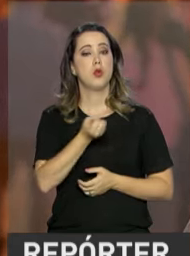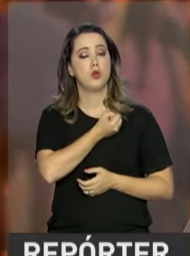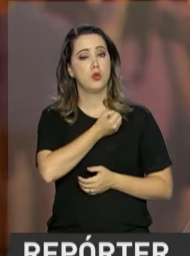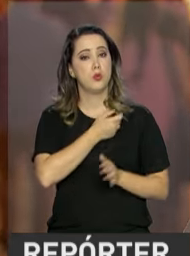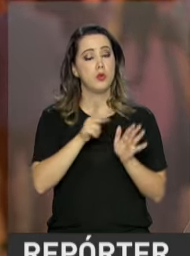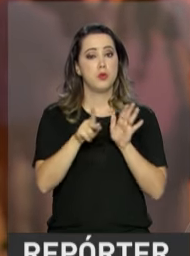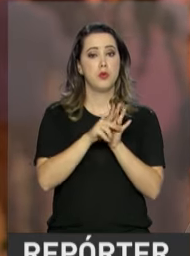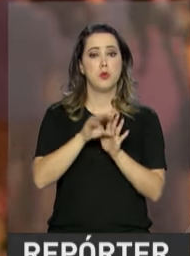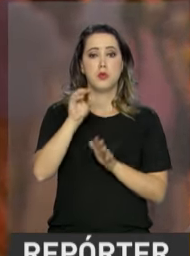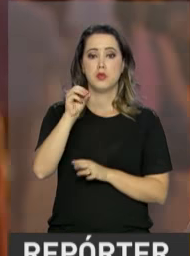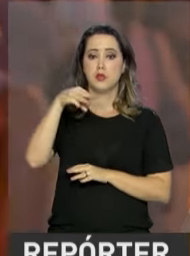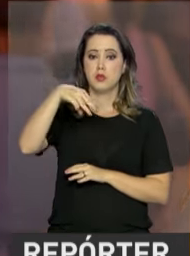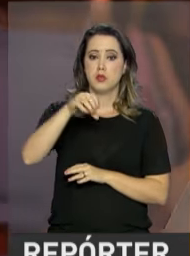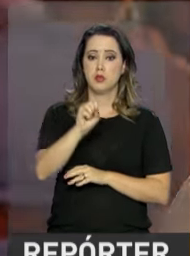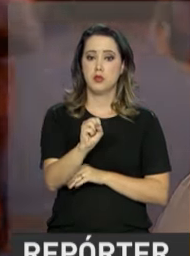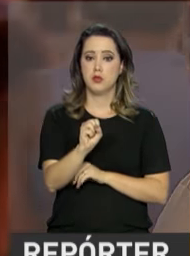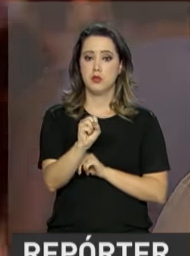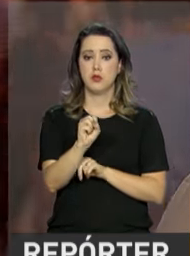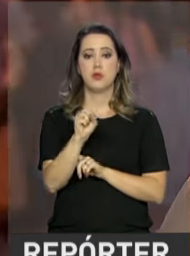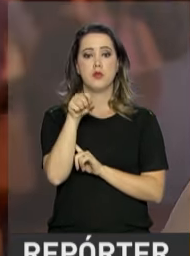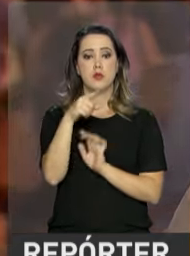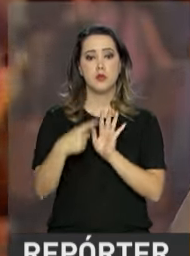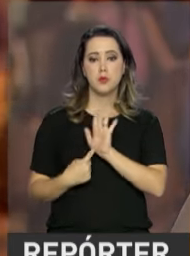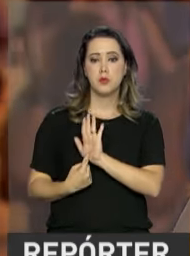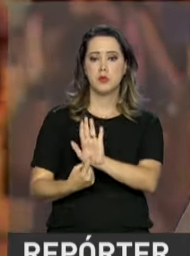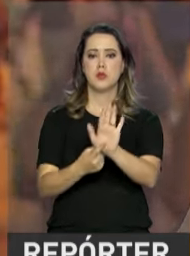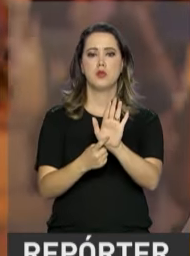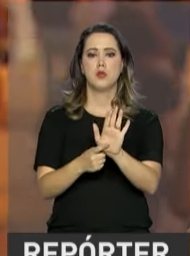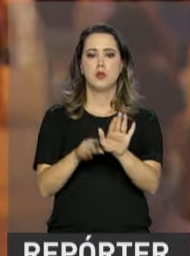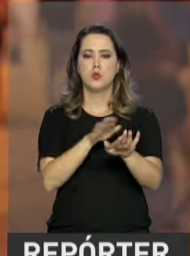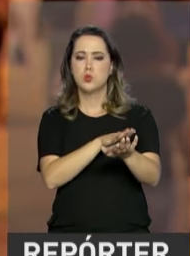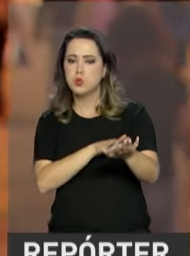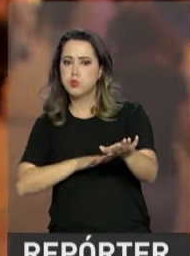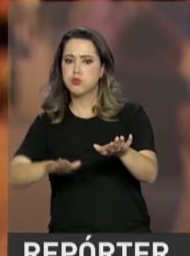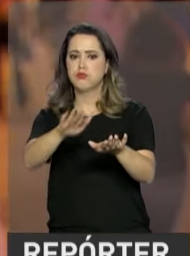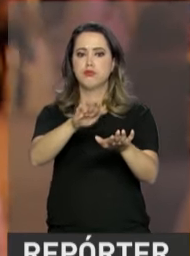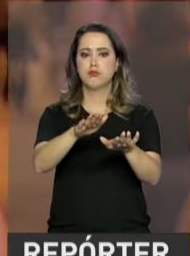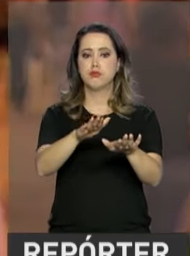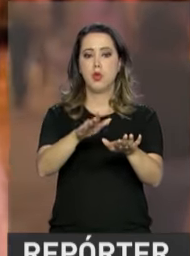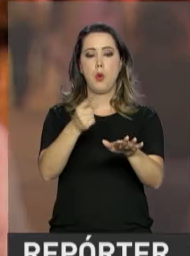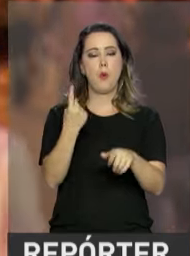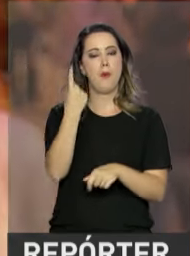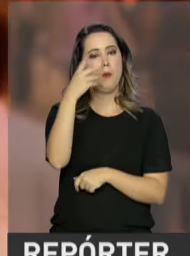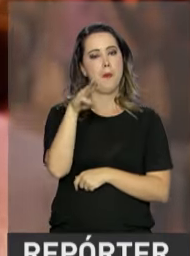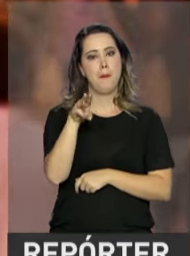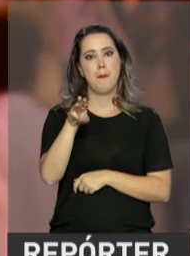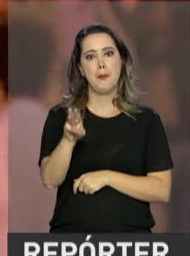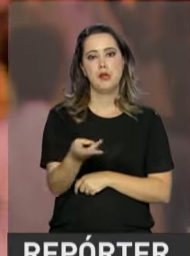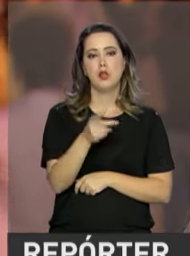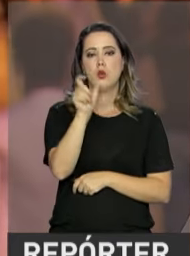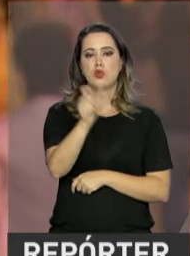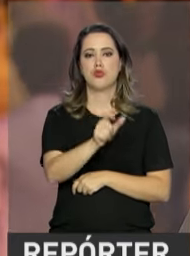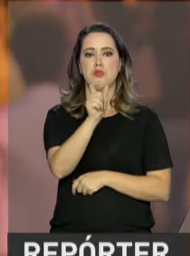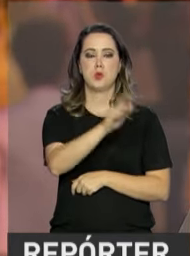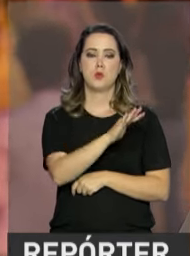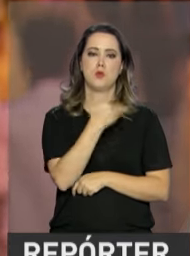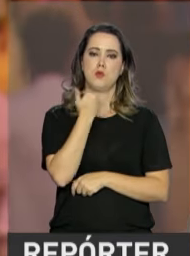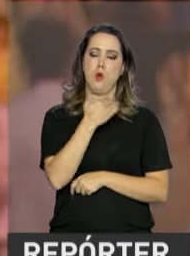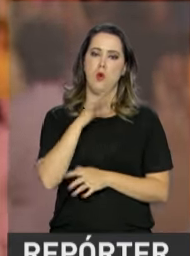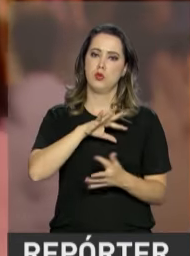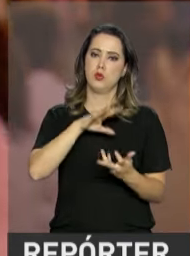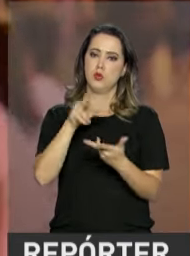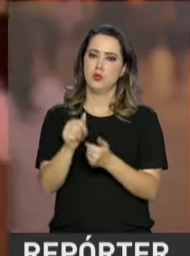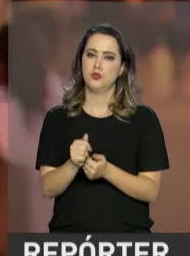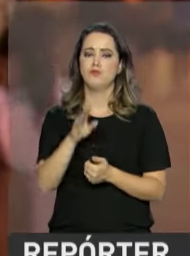Mundial de Saúde apontam que acidentes rodoviários matam 1 milhão de pessoas por ano no mundo e é a principal causa